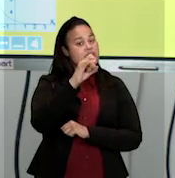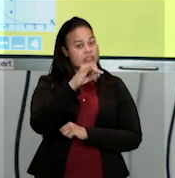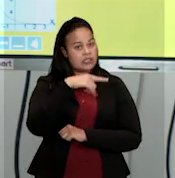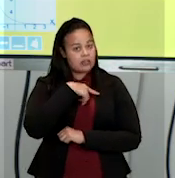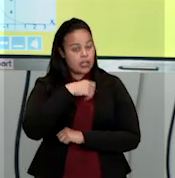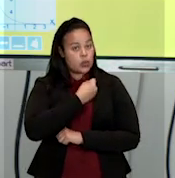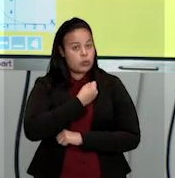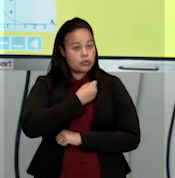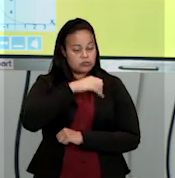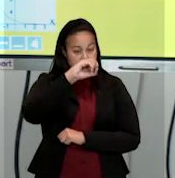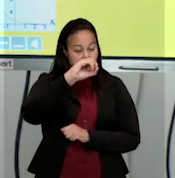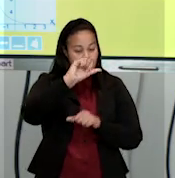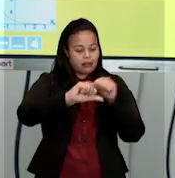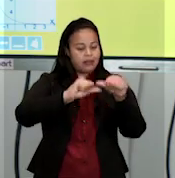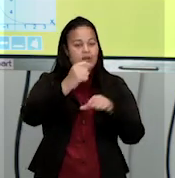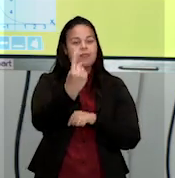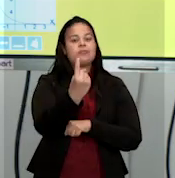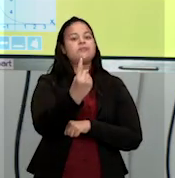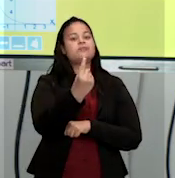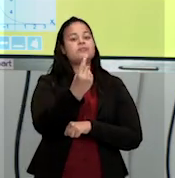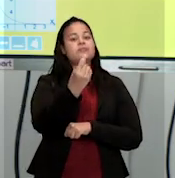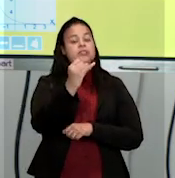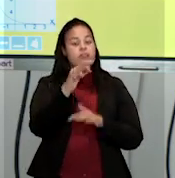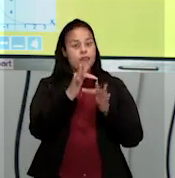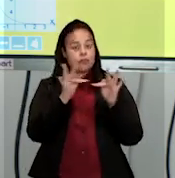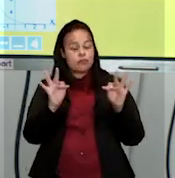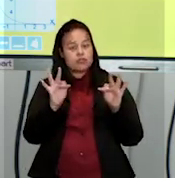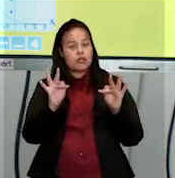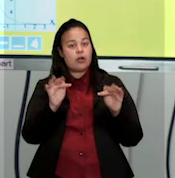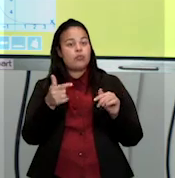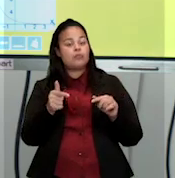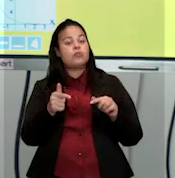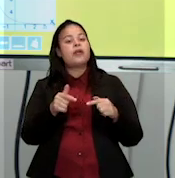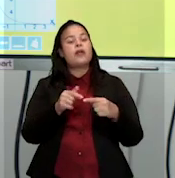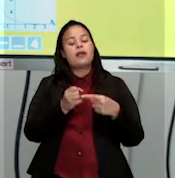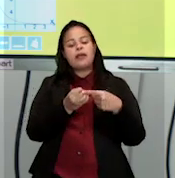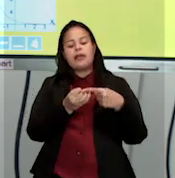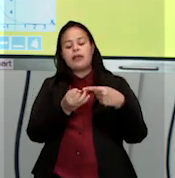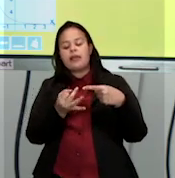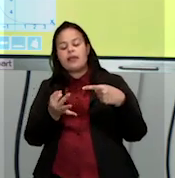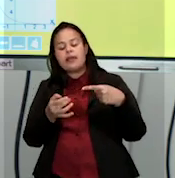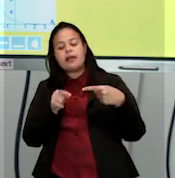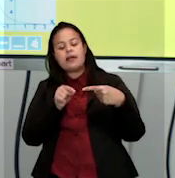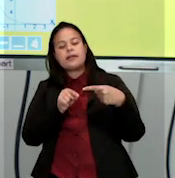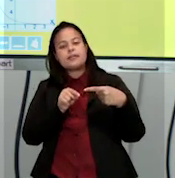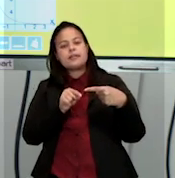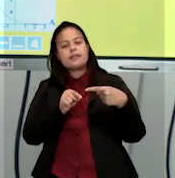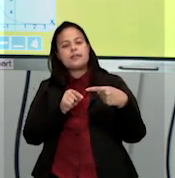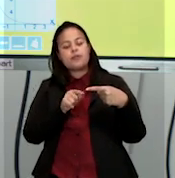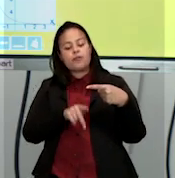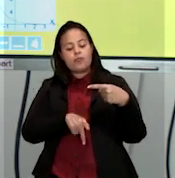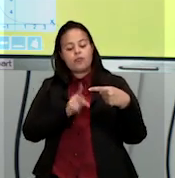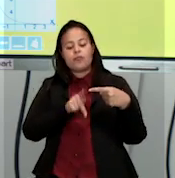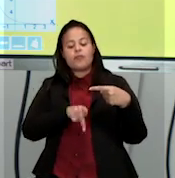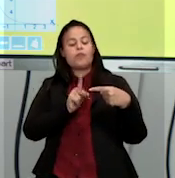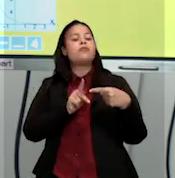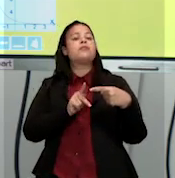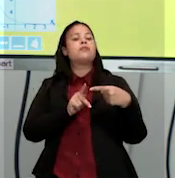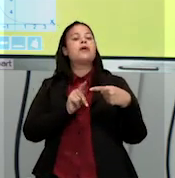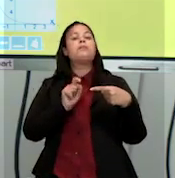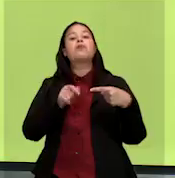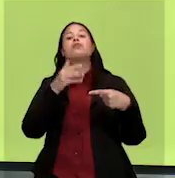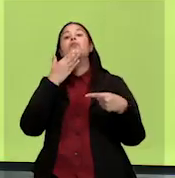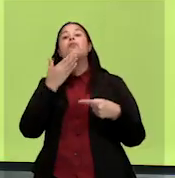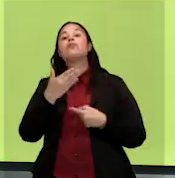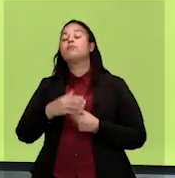a função for uma função que não tiver aquele coeficiente que nós vimos lá no início, o k, ela vai ter esse ponto aqui, ó.